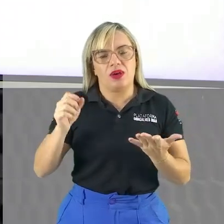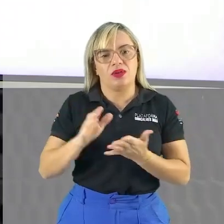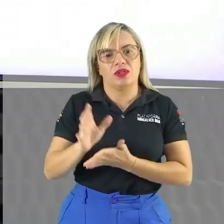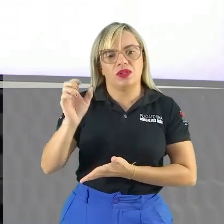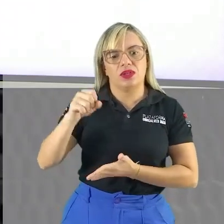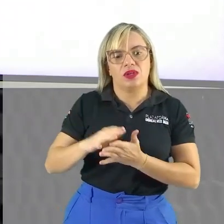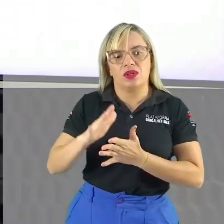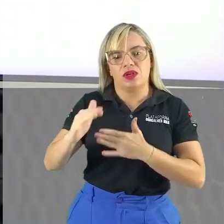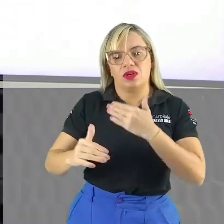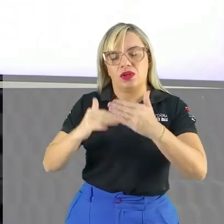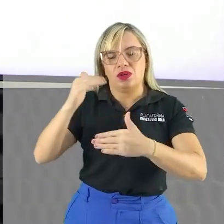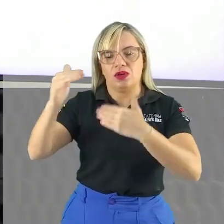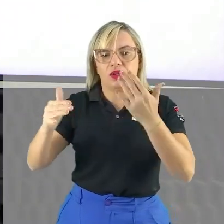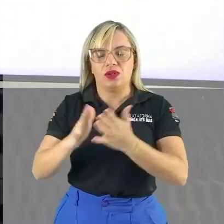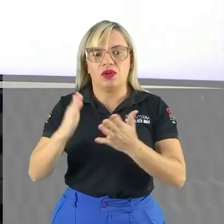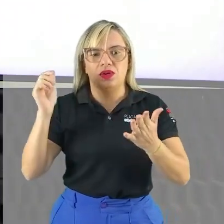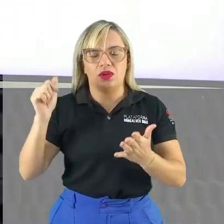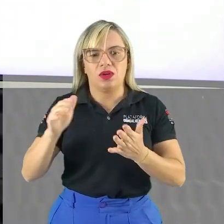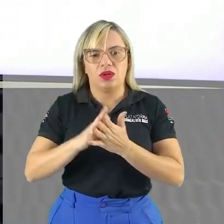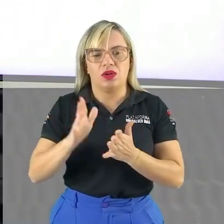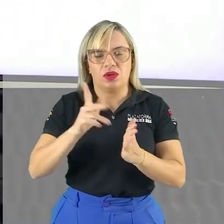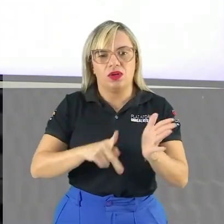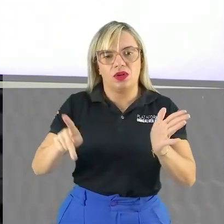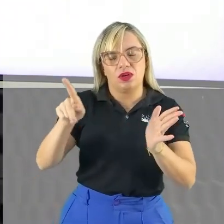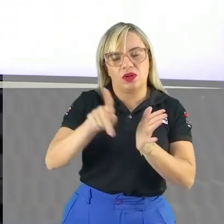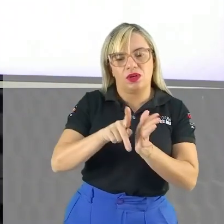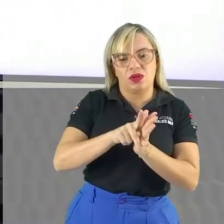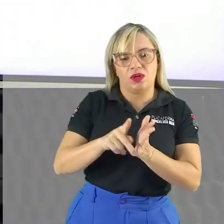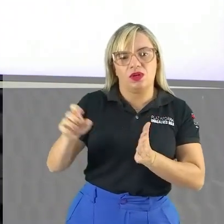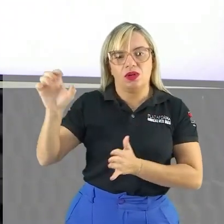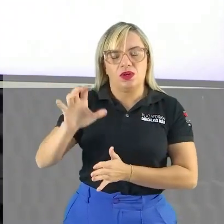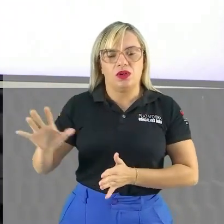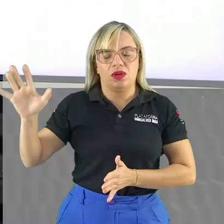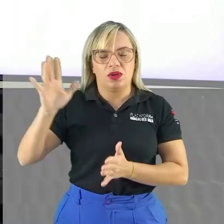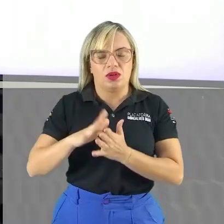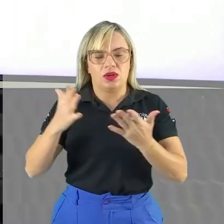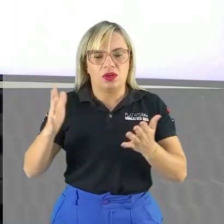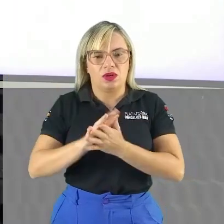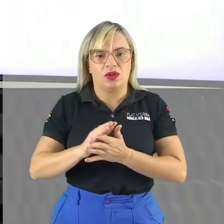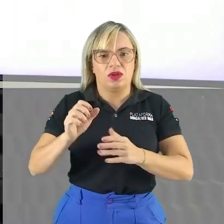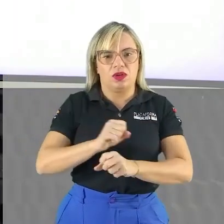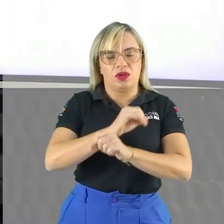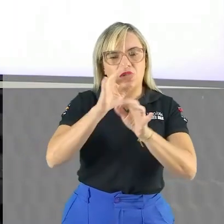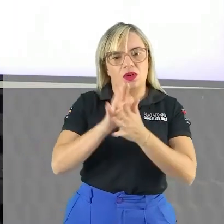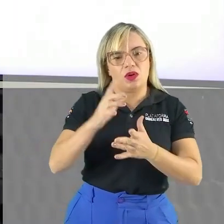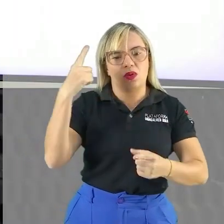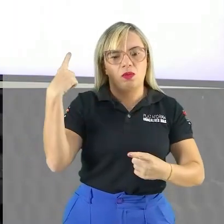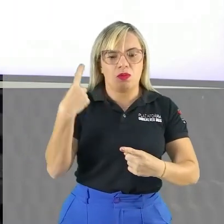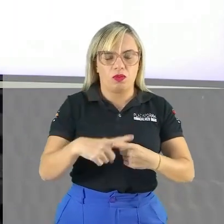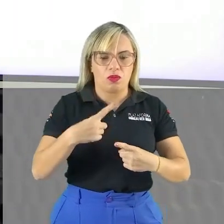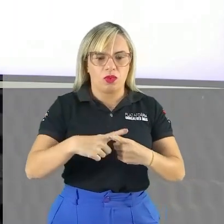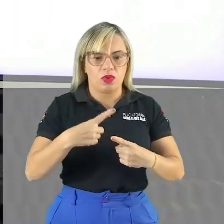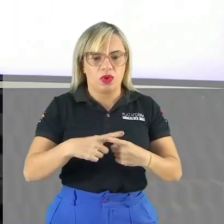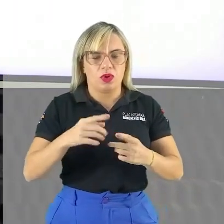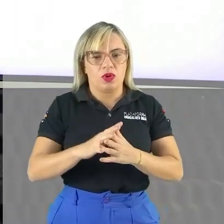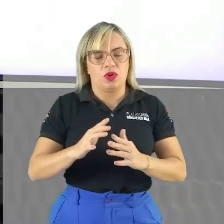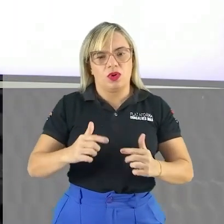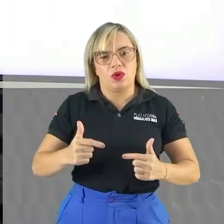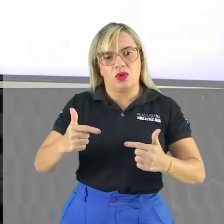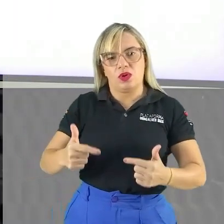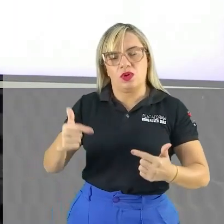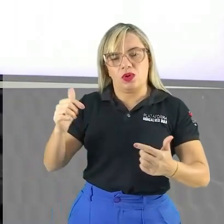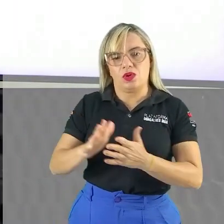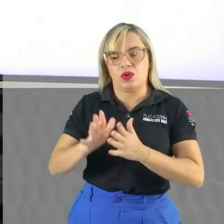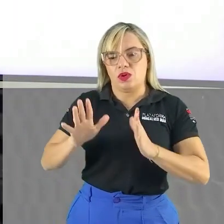construído até mesmo pela própria visão europeia para, claro, justificar a tentativa ou a